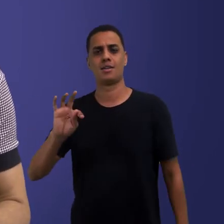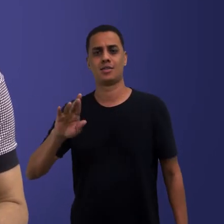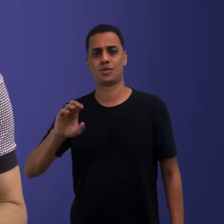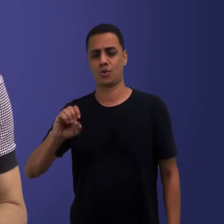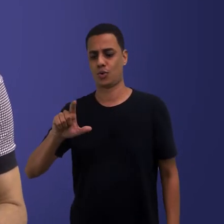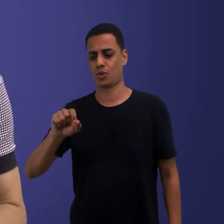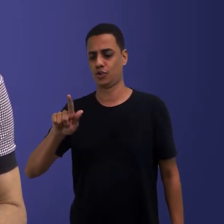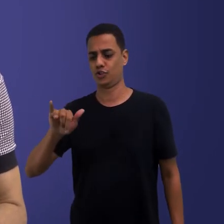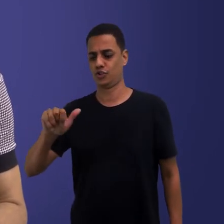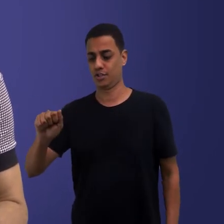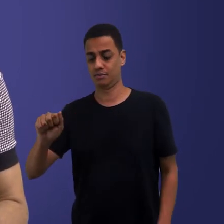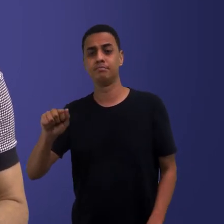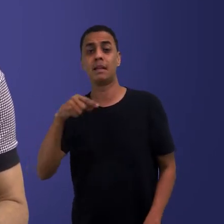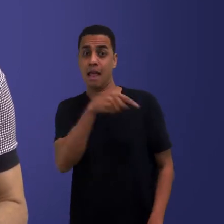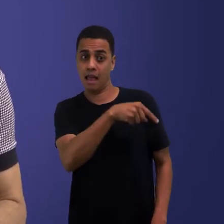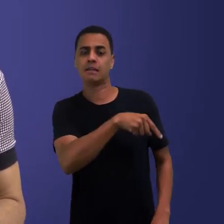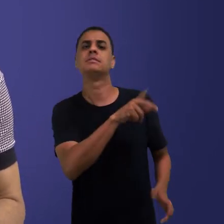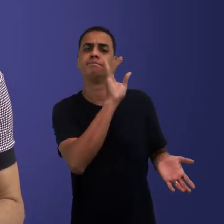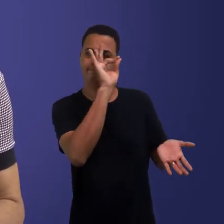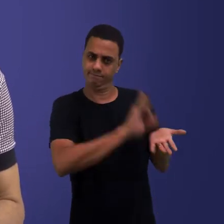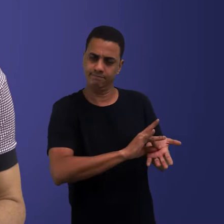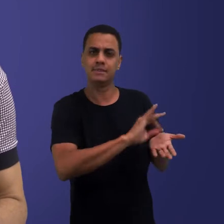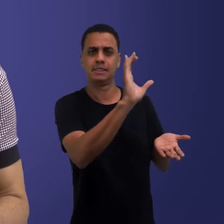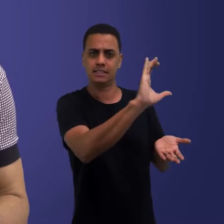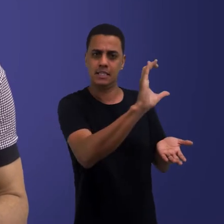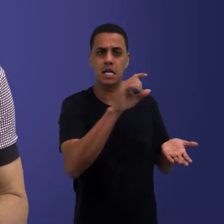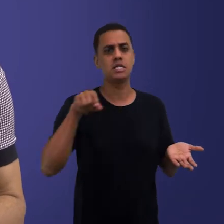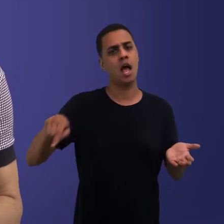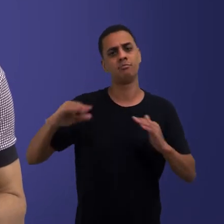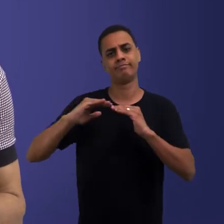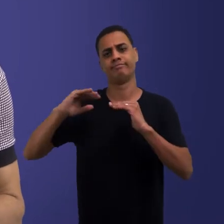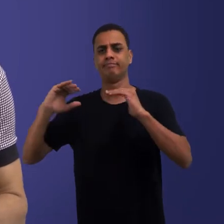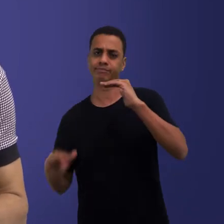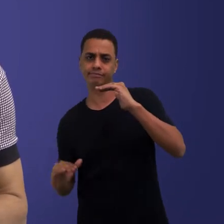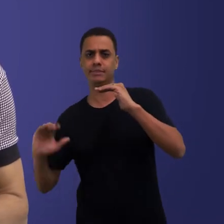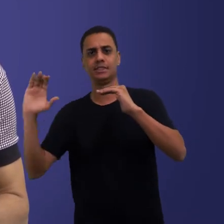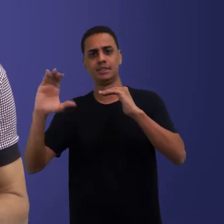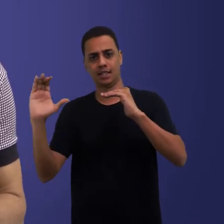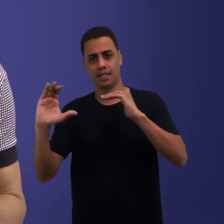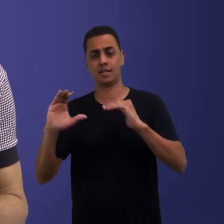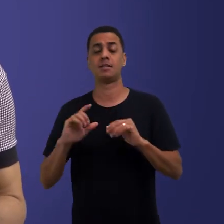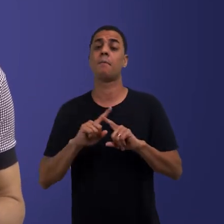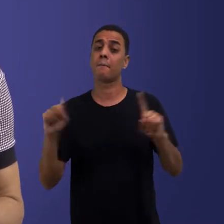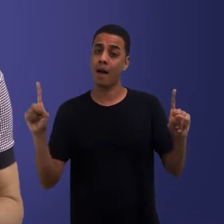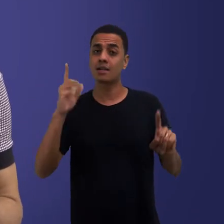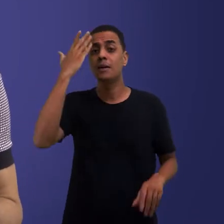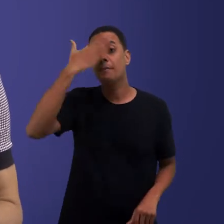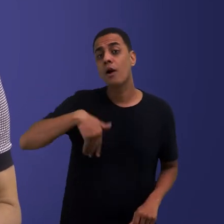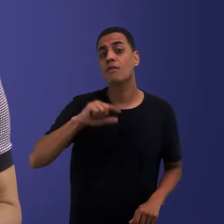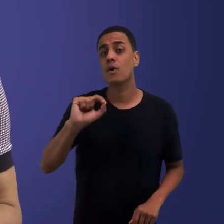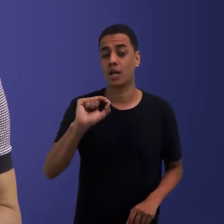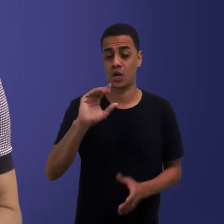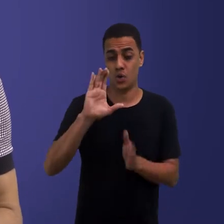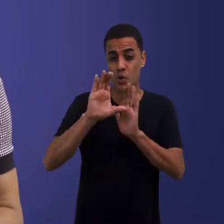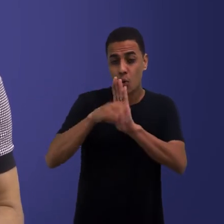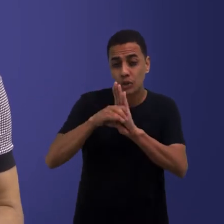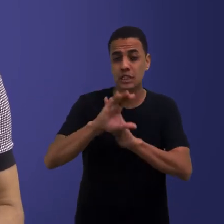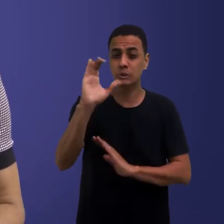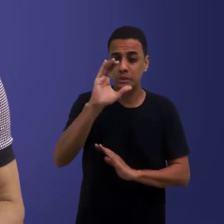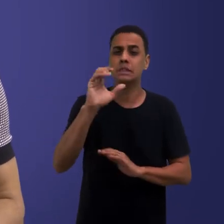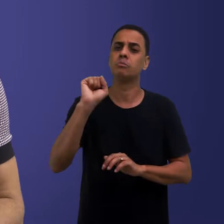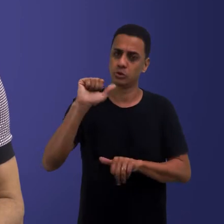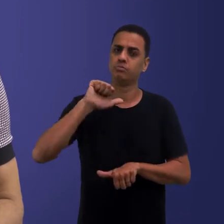considerada ciência e a segunda pseudociência. Este evento histórico nos lembra que o conceito de ciência